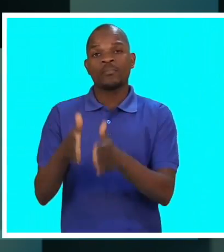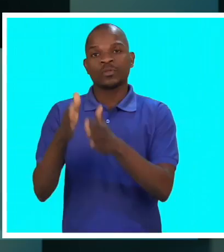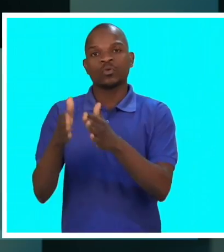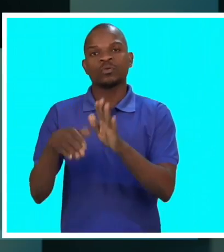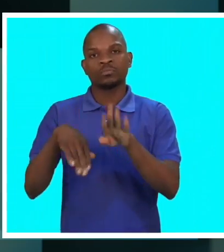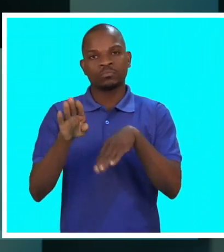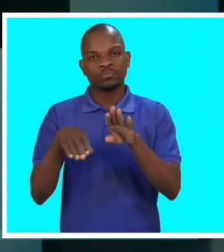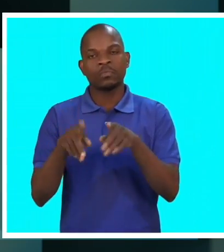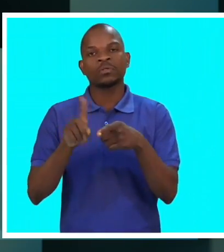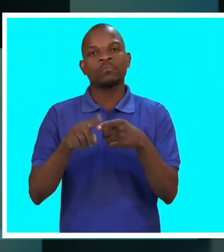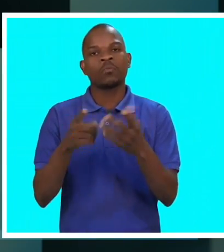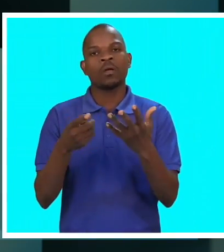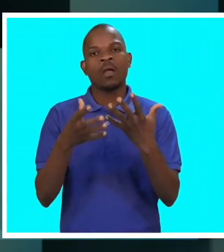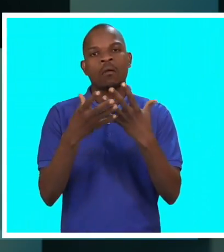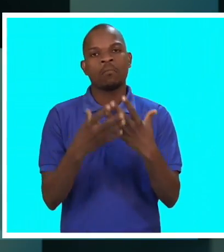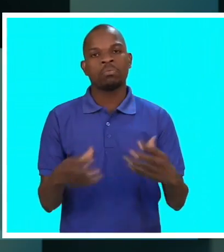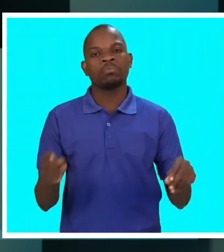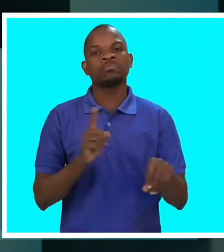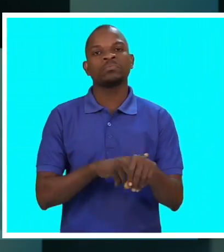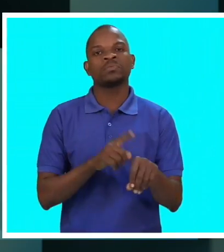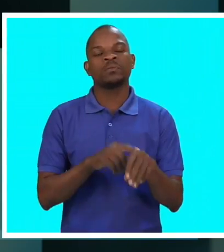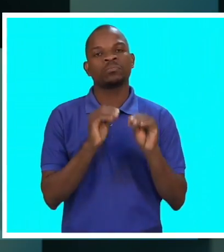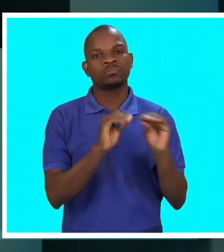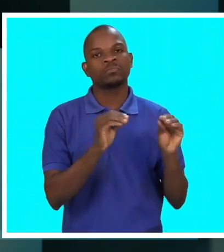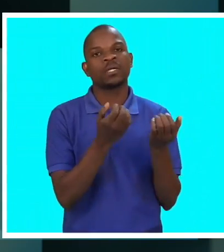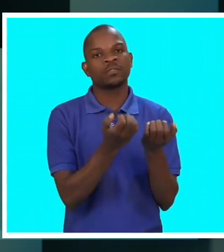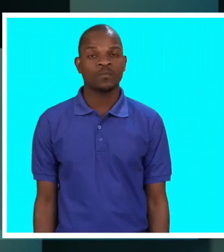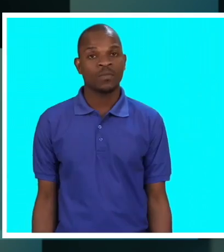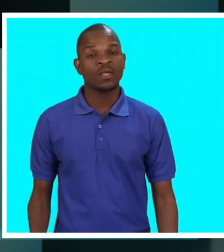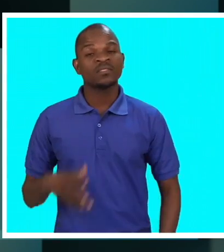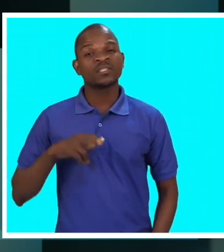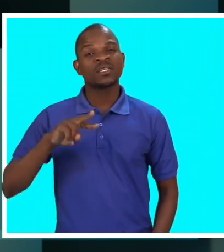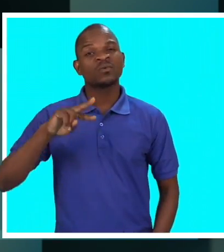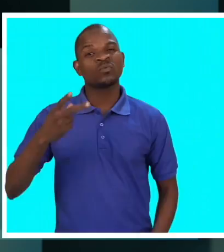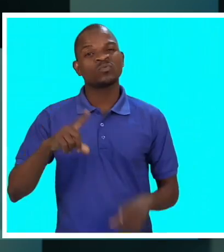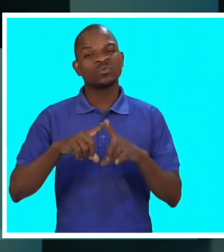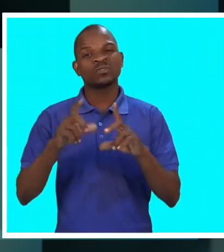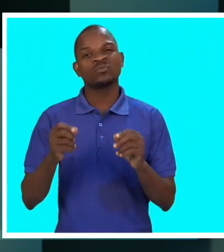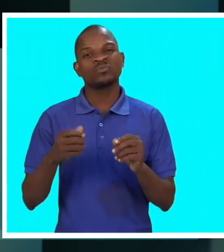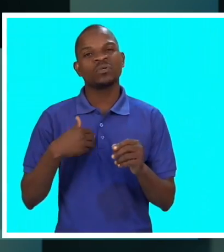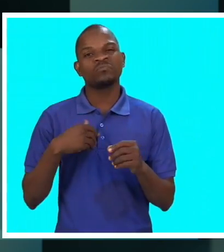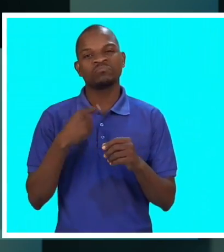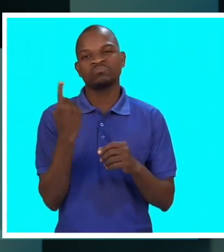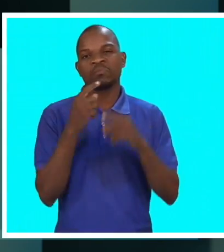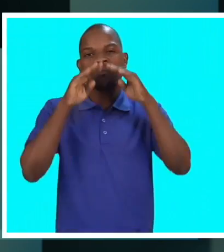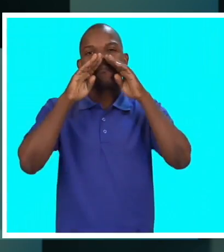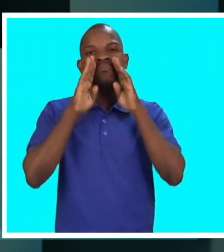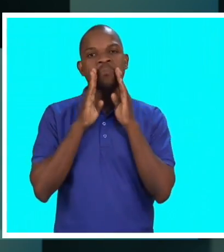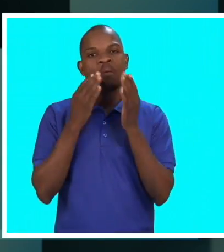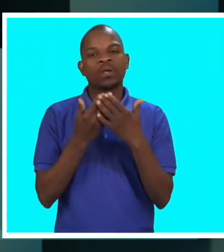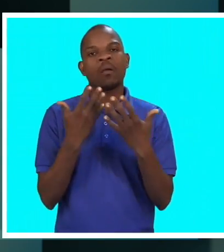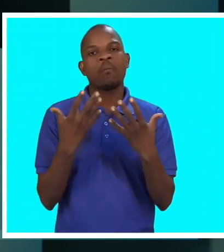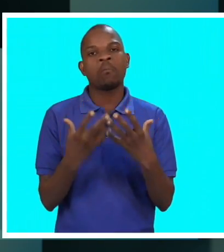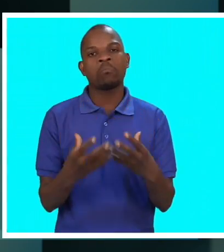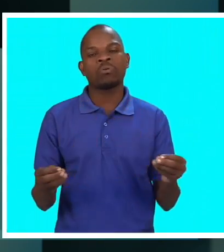deixando por terra todo o trabalho por esta desenvolvido. Uma coisa que me deixa triste porque já perdi muitos atletas para o desportivo